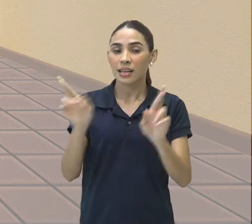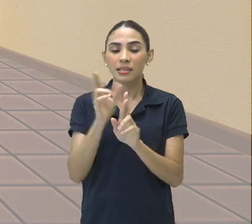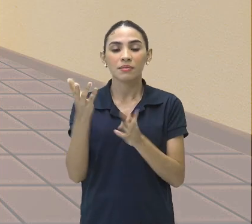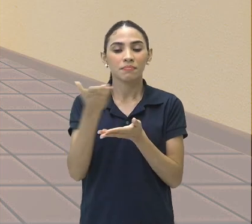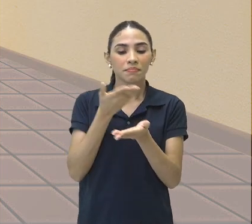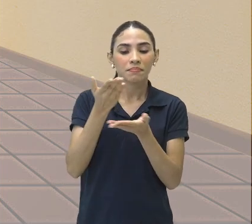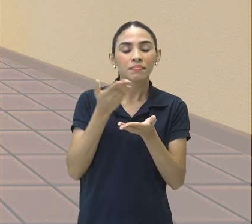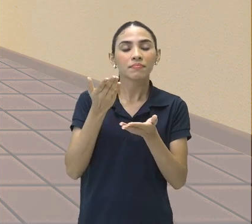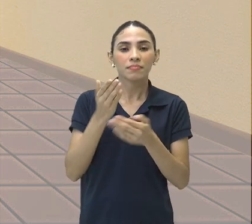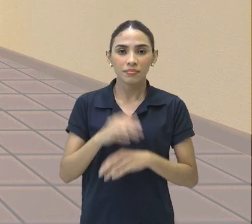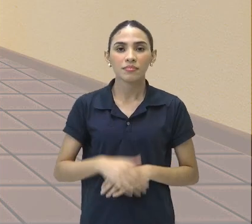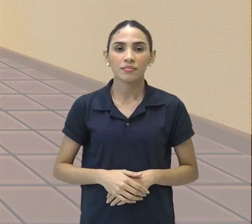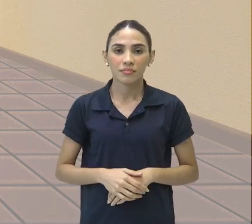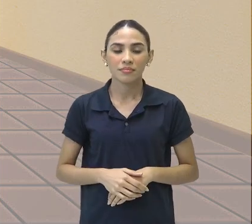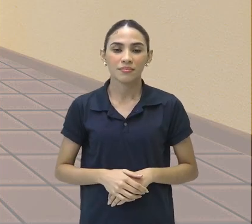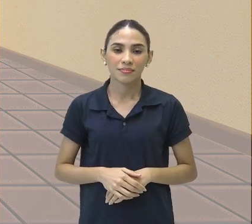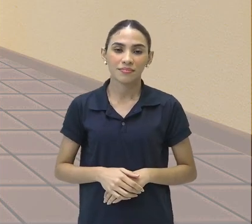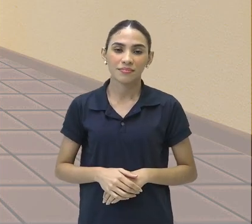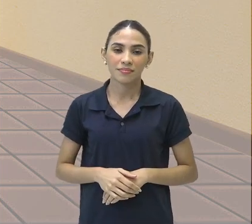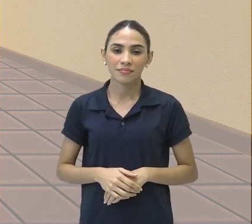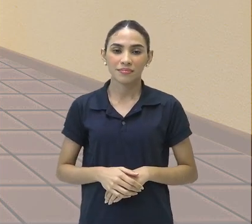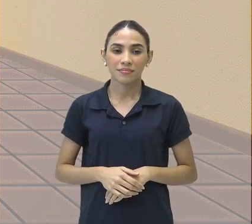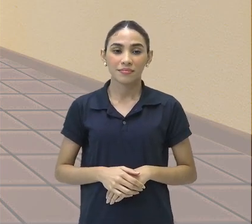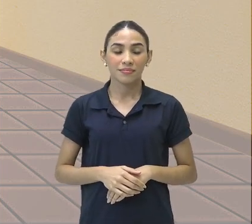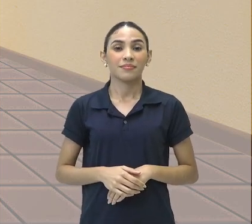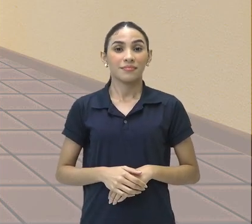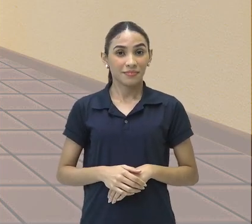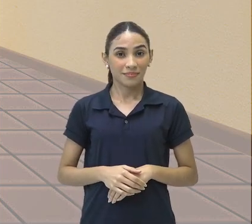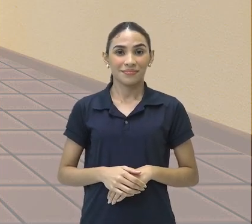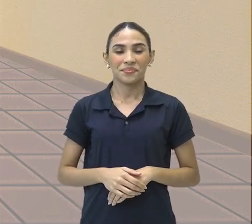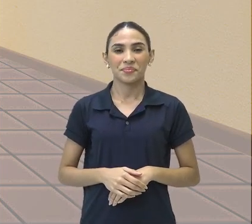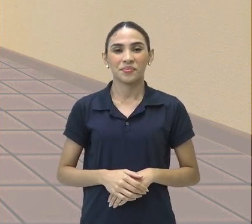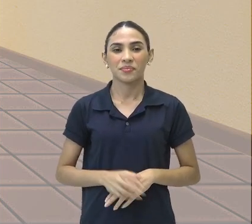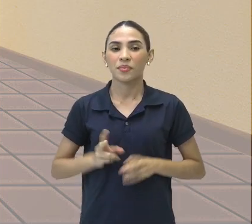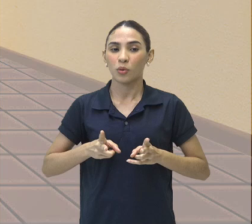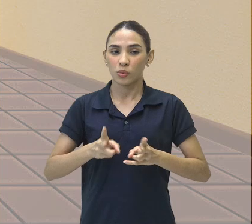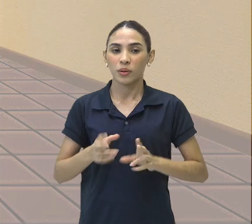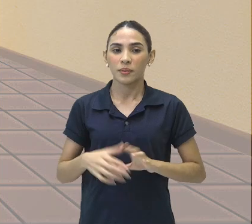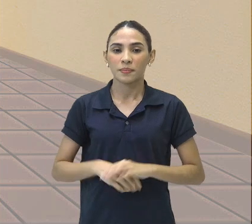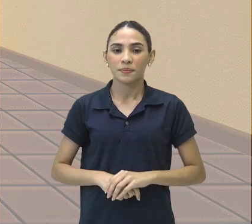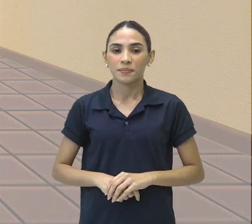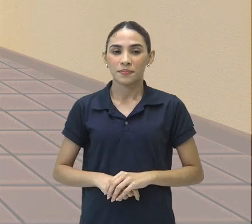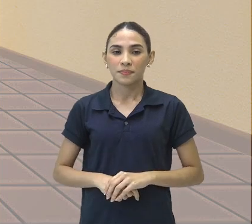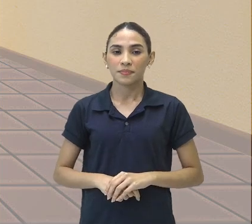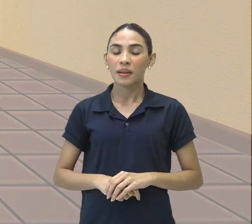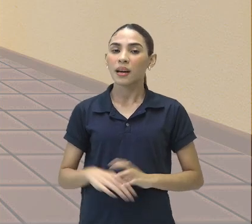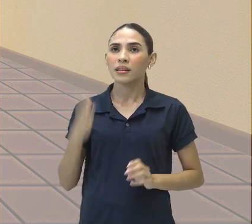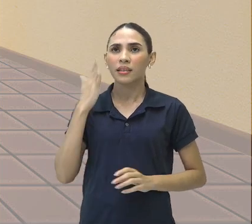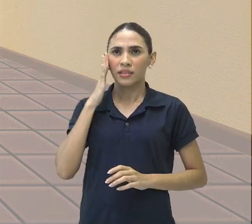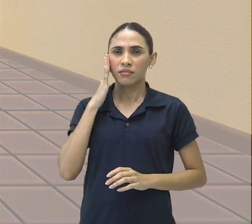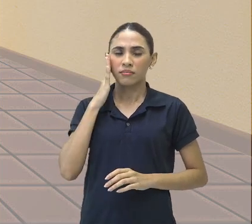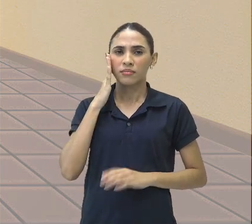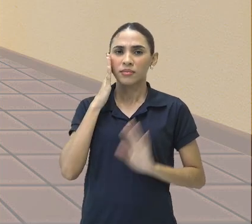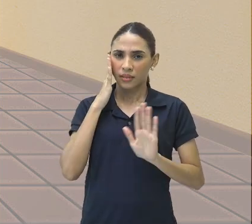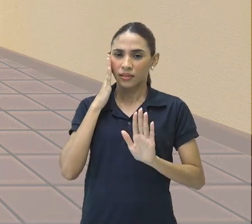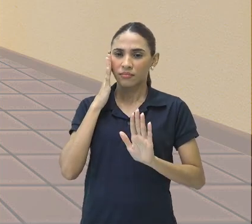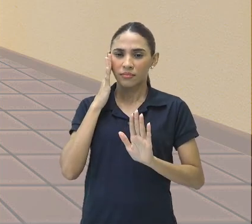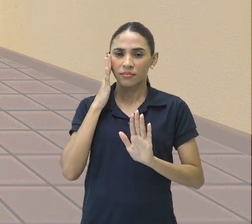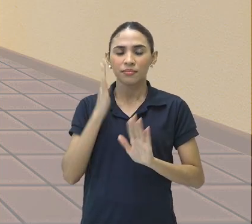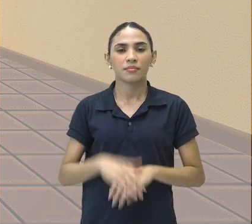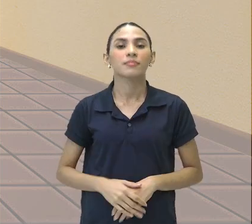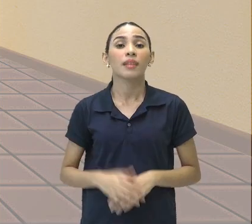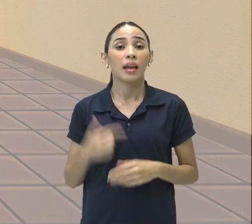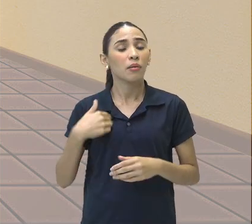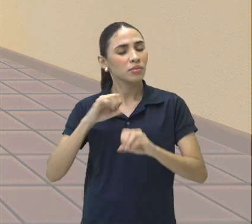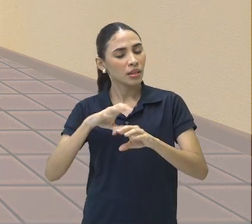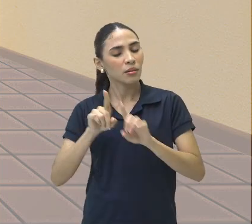quem está trabalhando com isso também, né? Pessoal, vamos continuar aqui, hein? Já entendi, tá? Eu estou aqui, né,